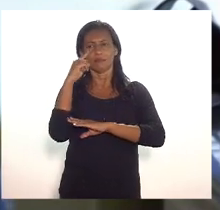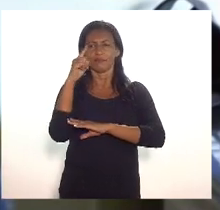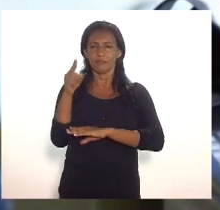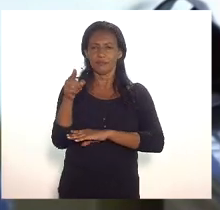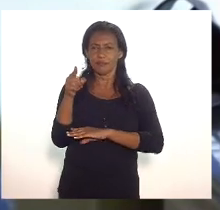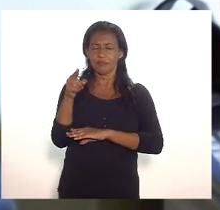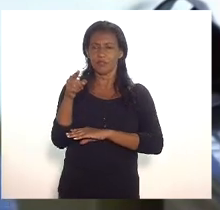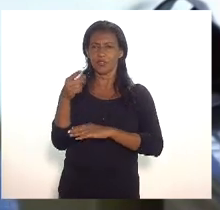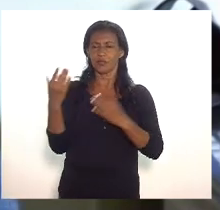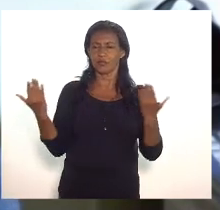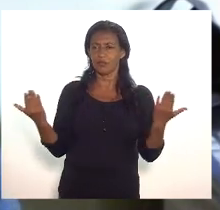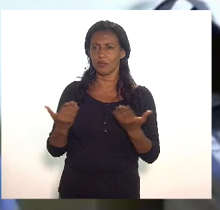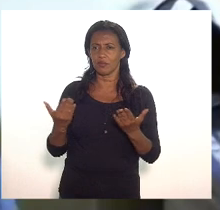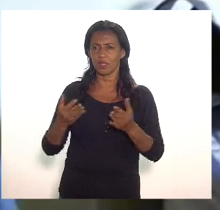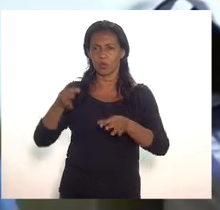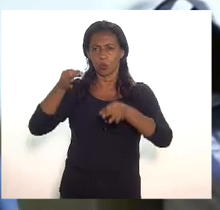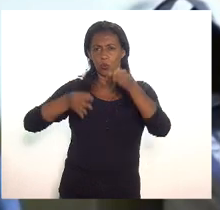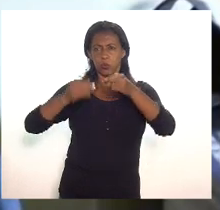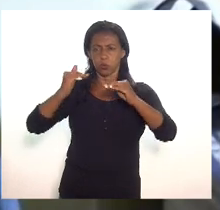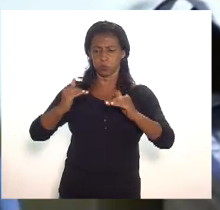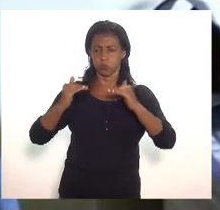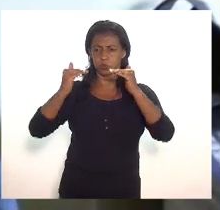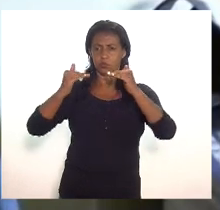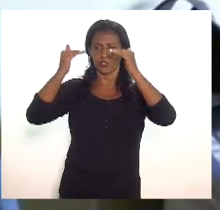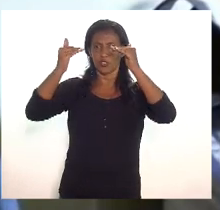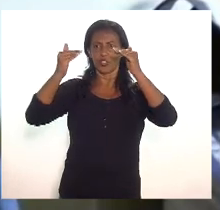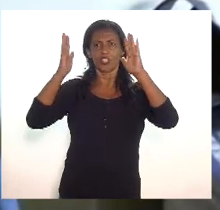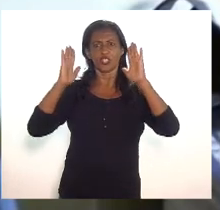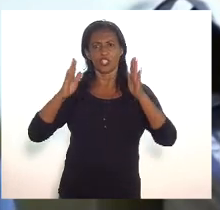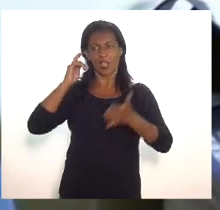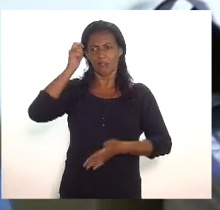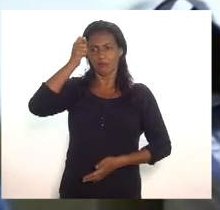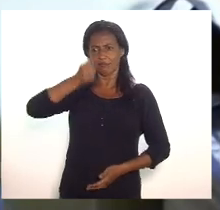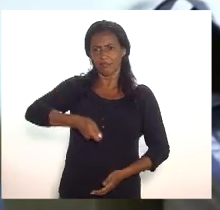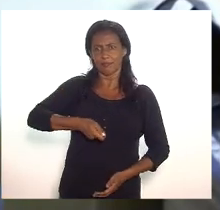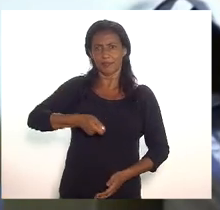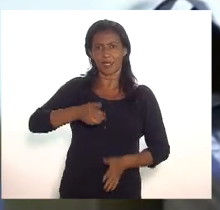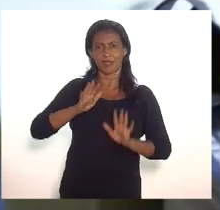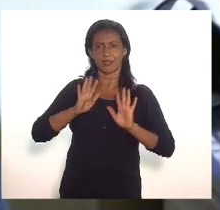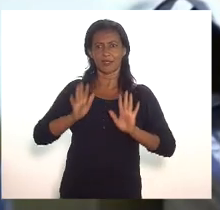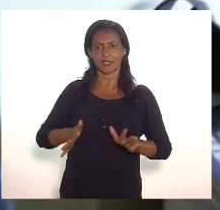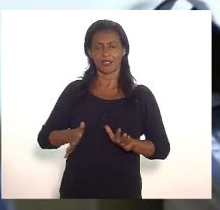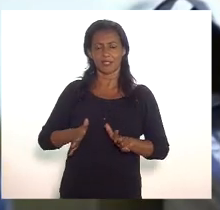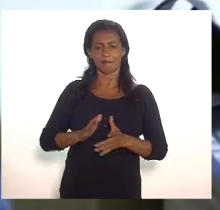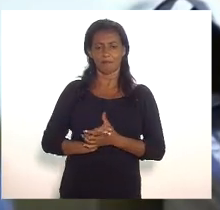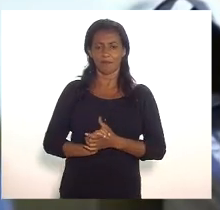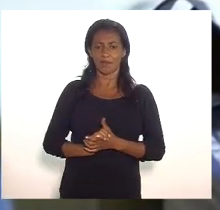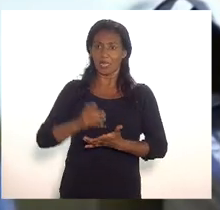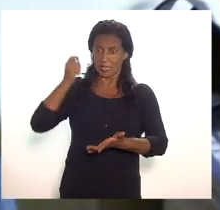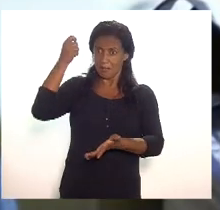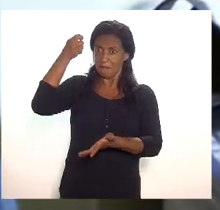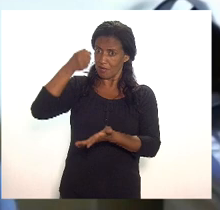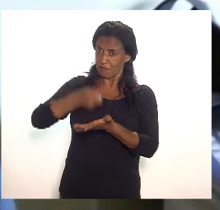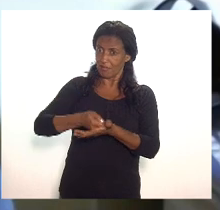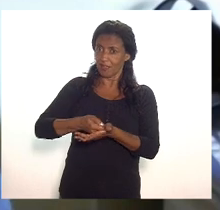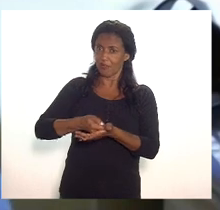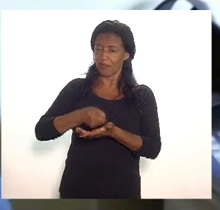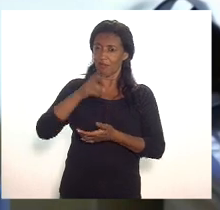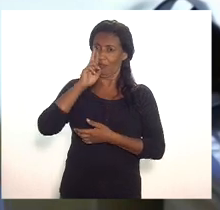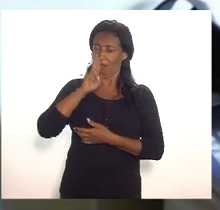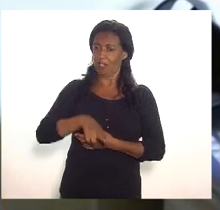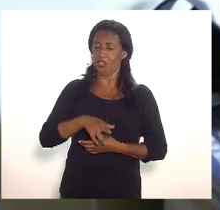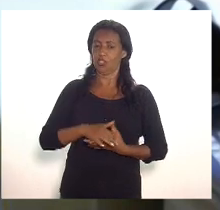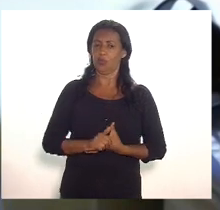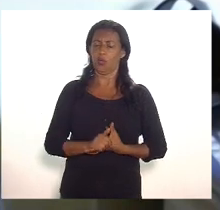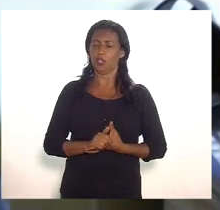julgou o agravo regimental da Procuradoria-Geral do Estado e manteve a decisão dele